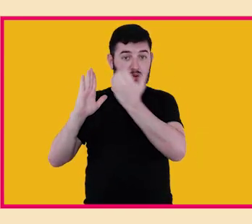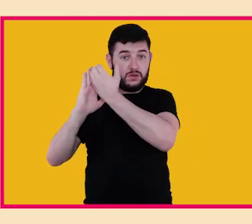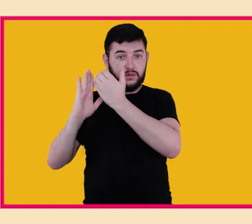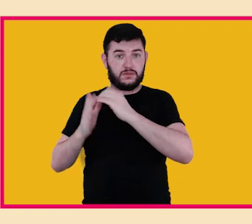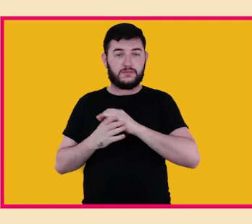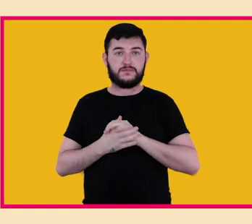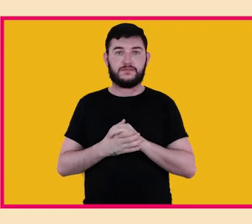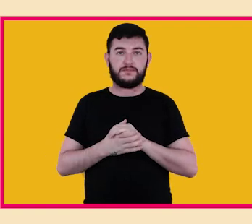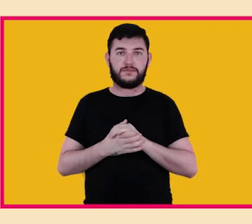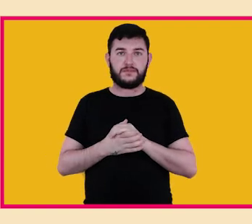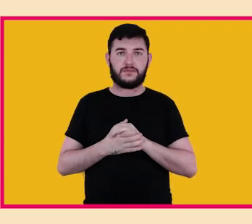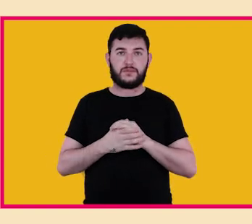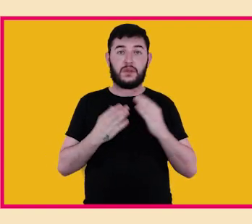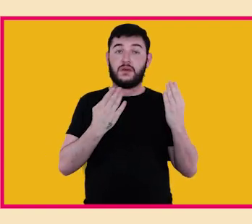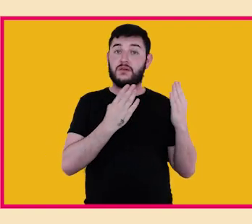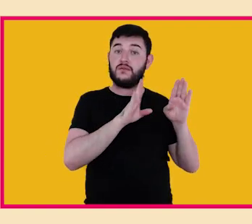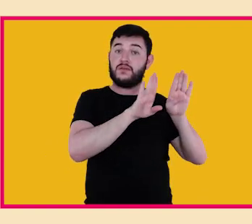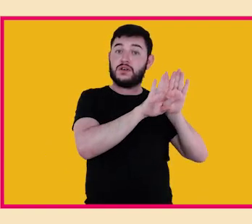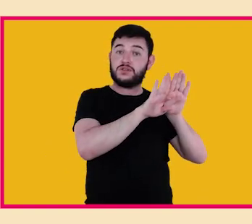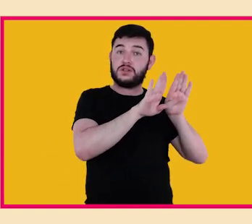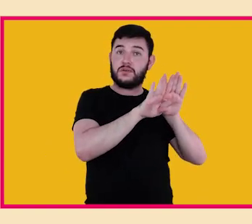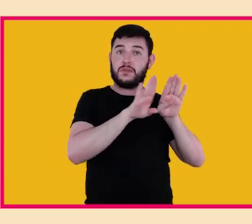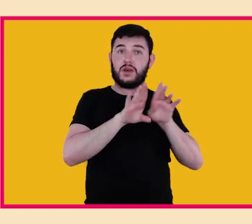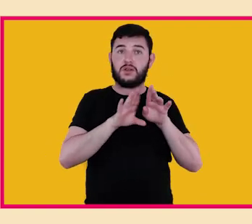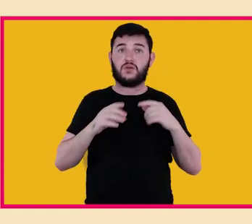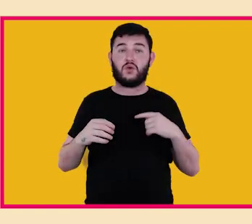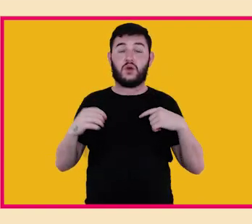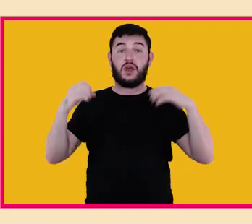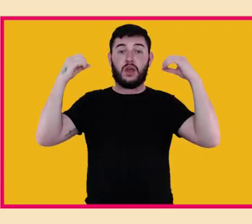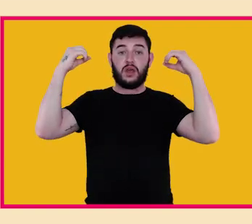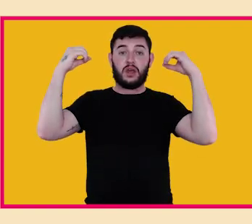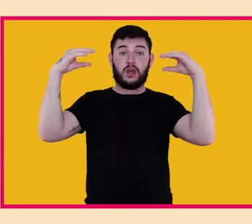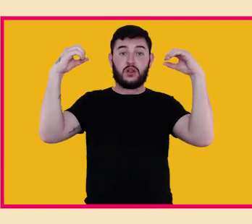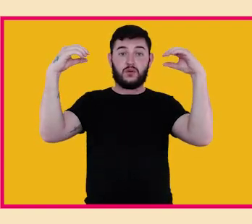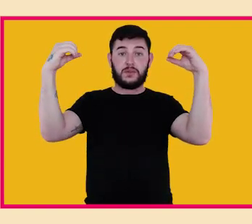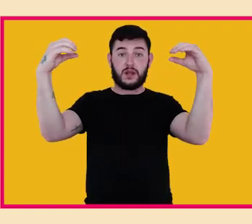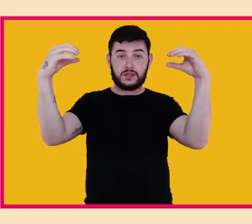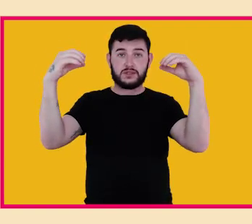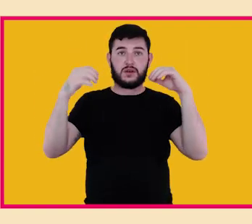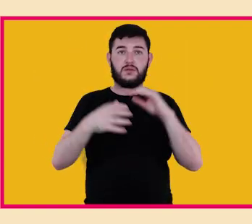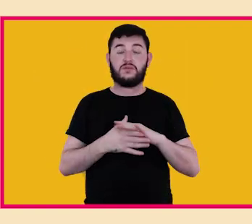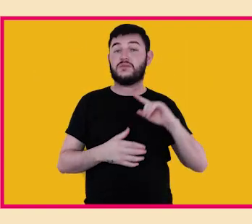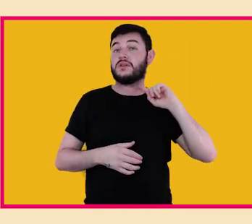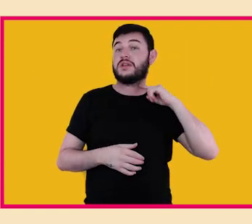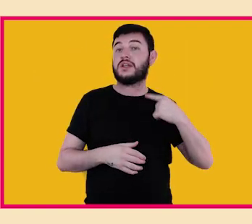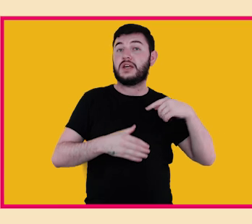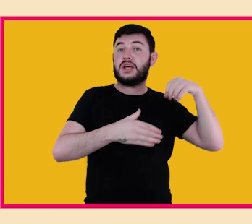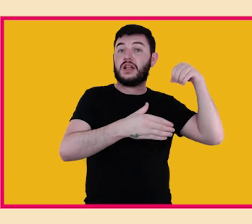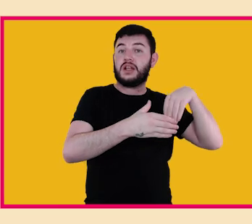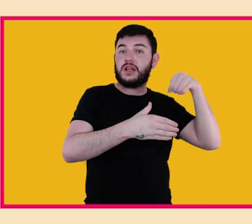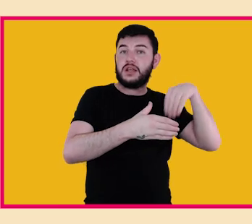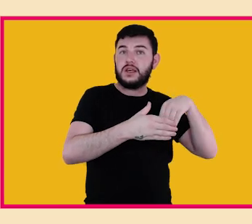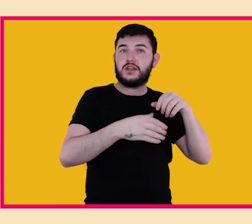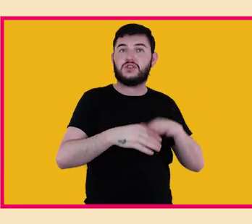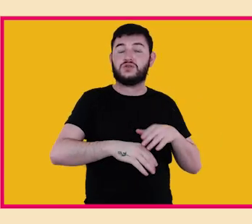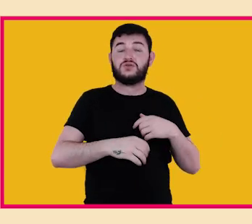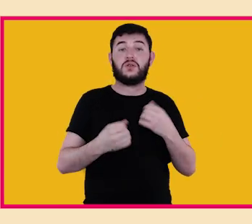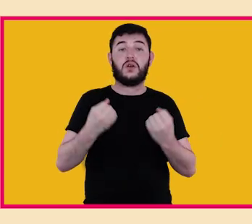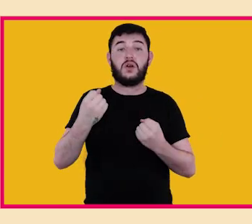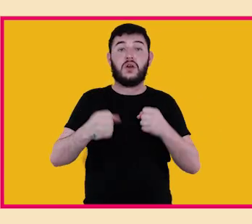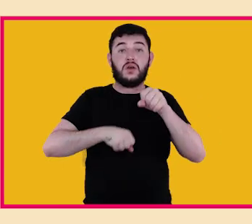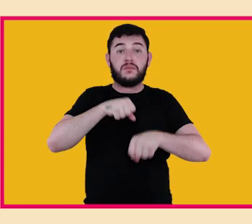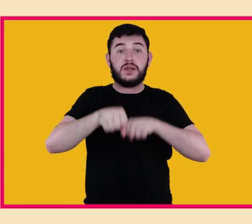fechamentos, elementos de iluminação externa, mobiliários funcionais como lixeiras, bicicletários, jardineira